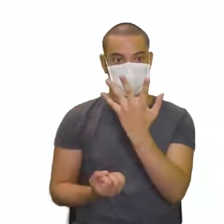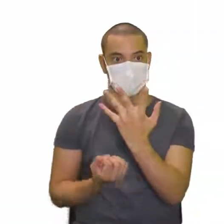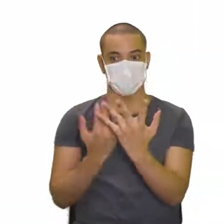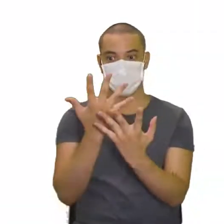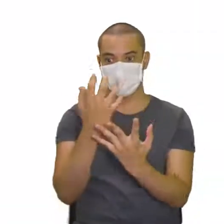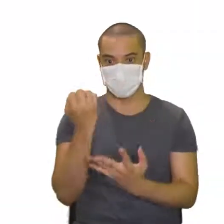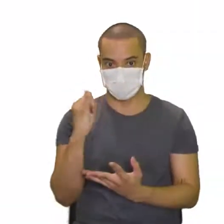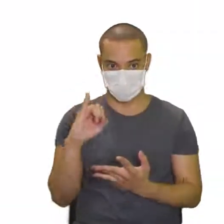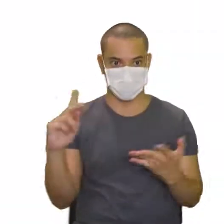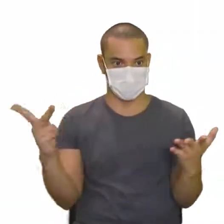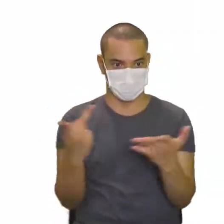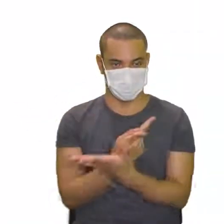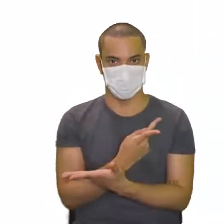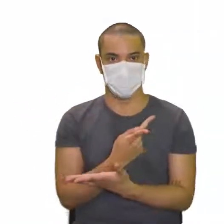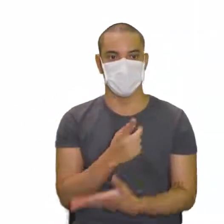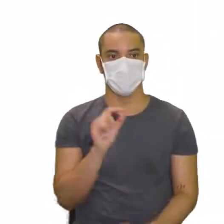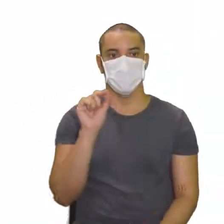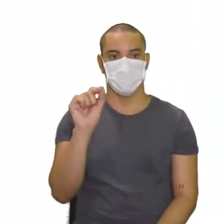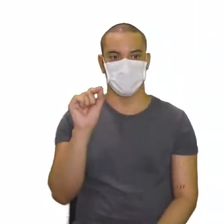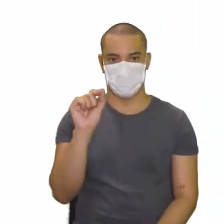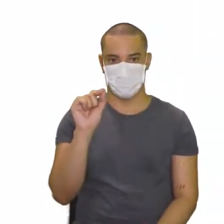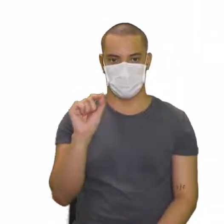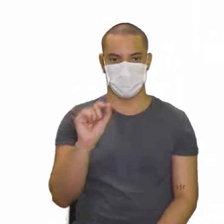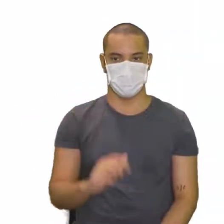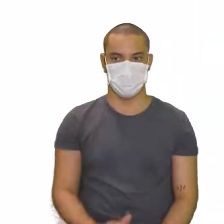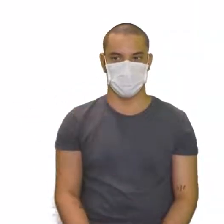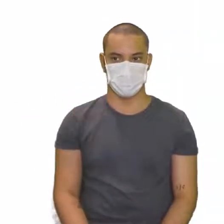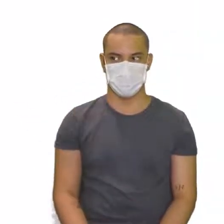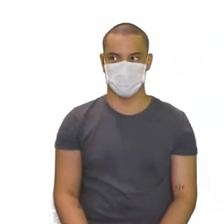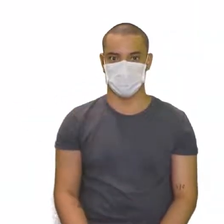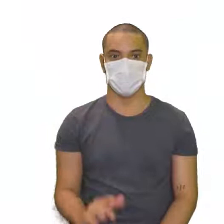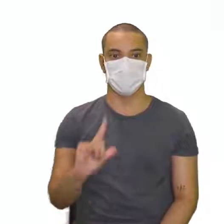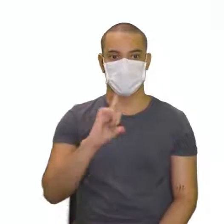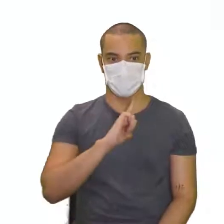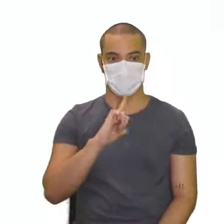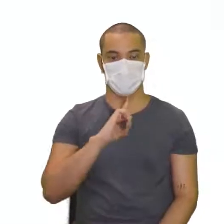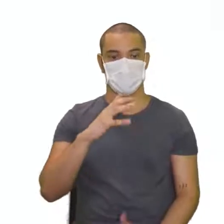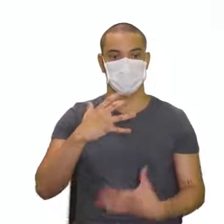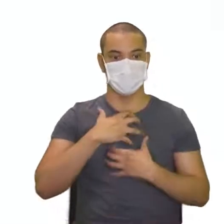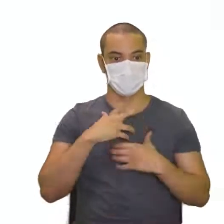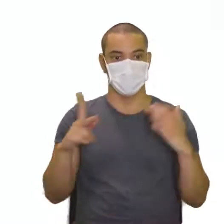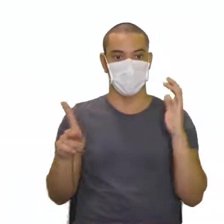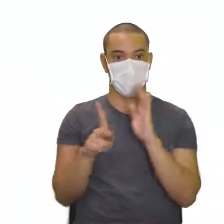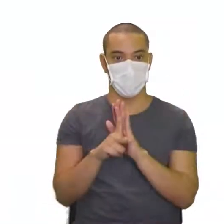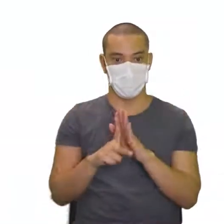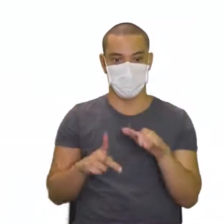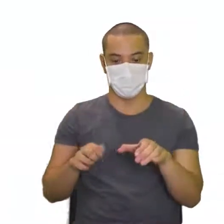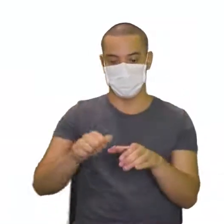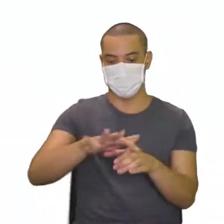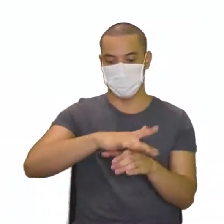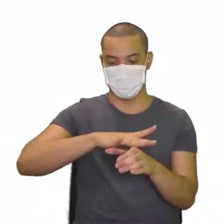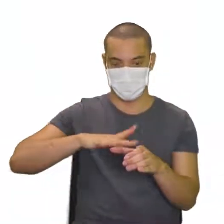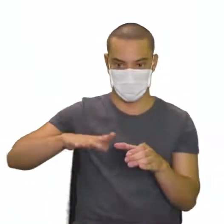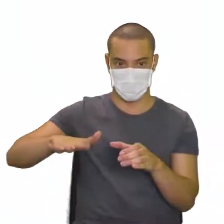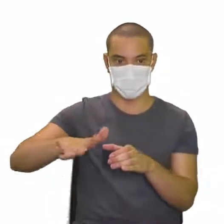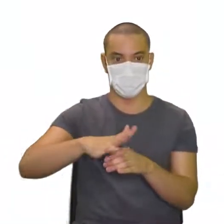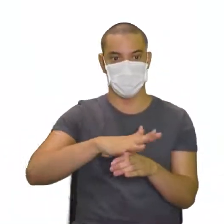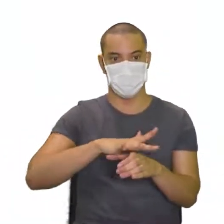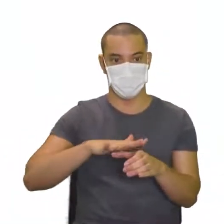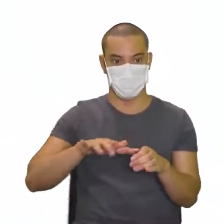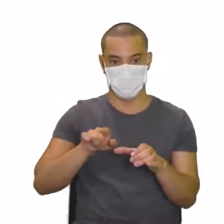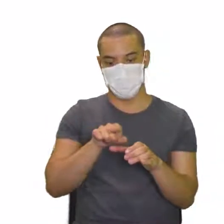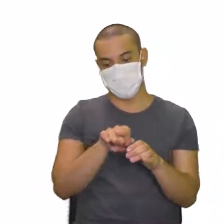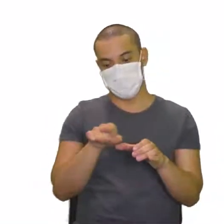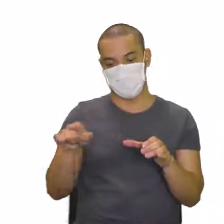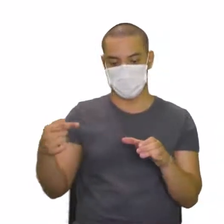corrente está saindo, olha só o que acontece ali. Eu tenho o sentido do nosso campo como mostrado pela setinha.